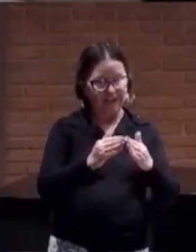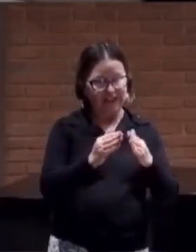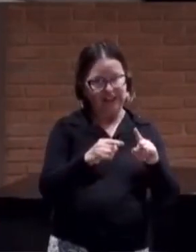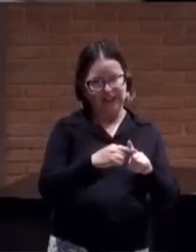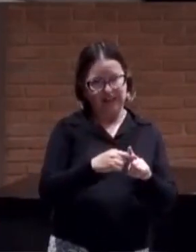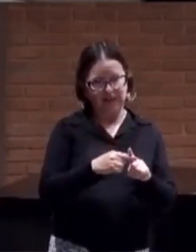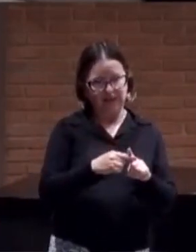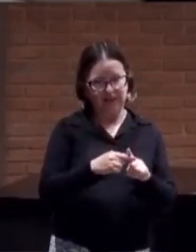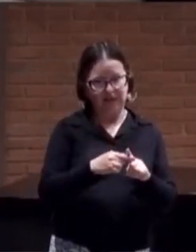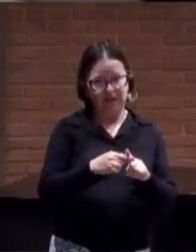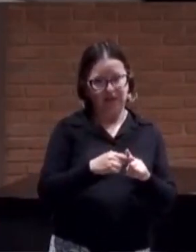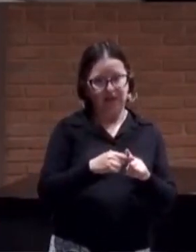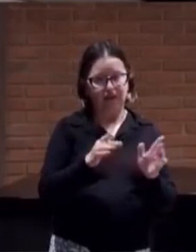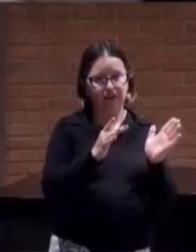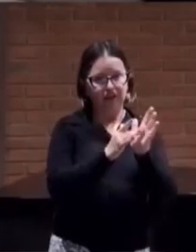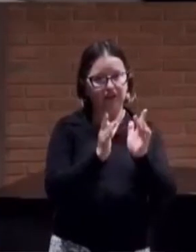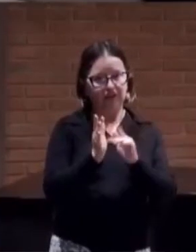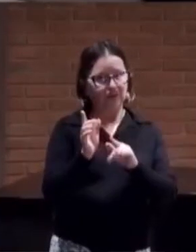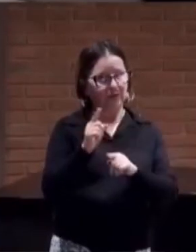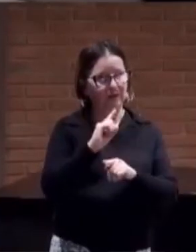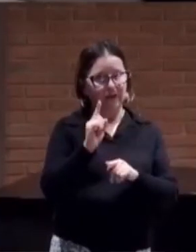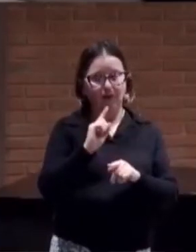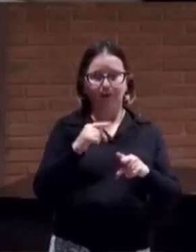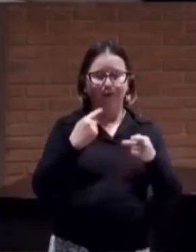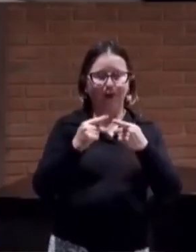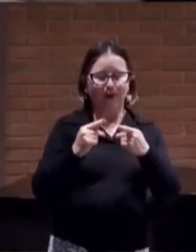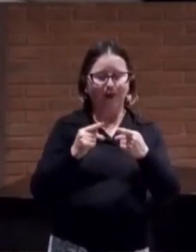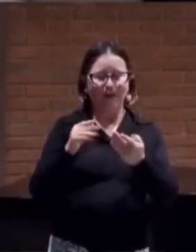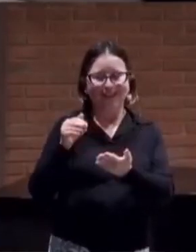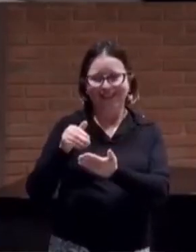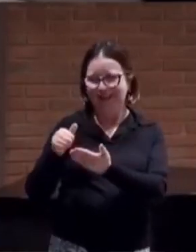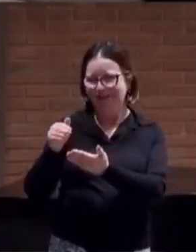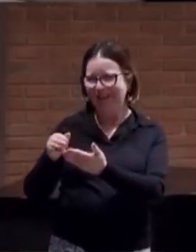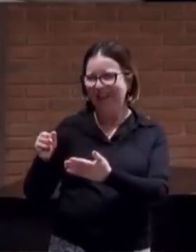não disse, eles vos expulsarão da boate,